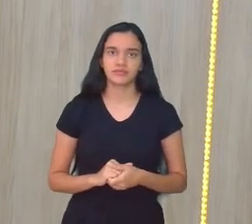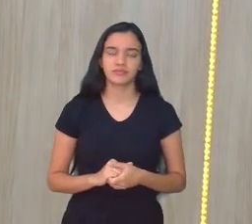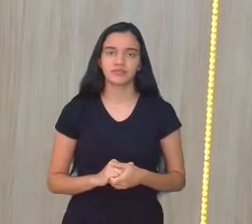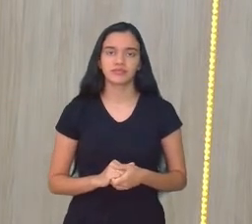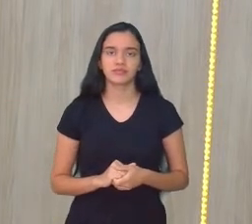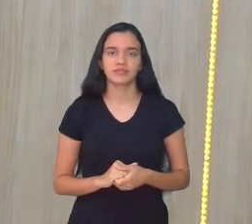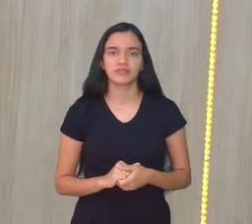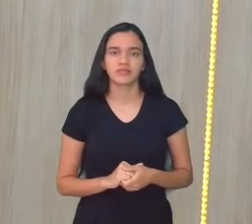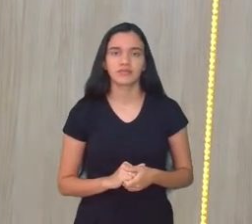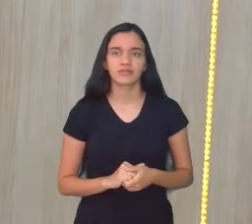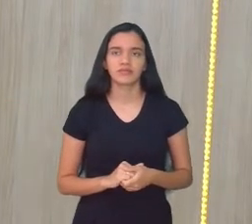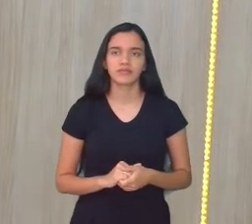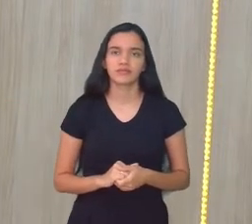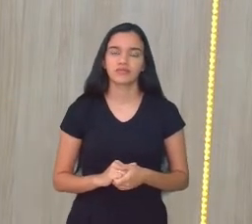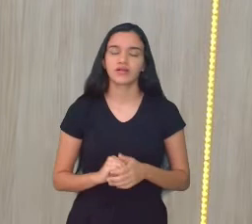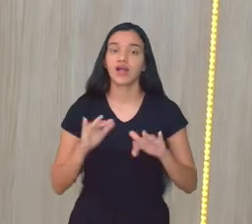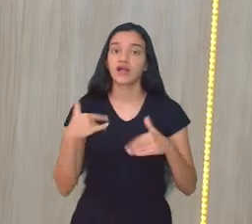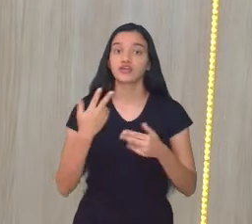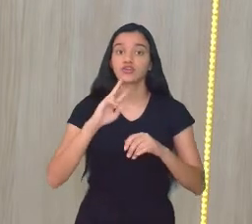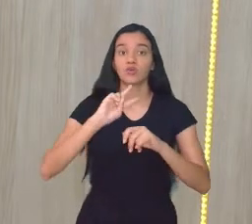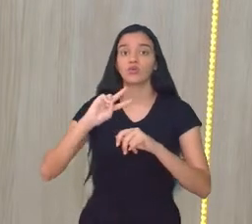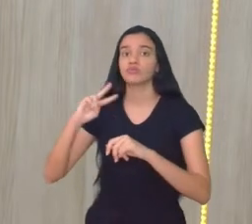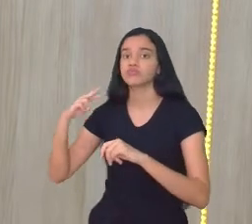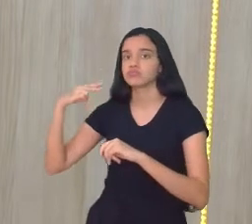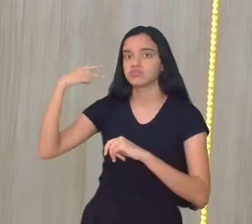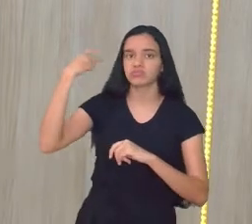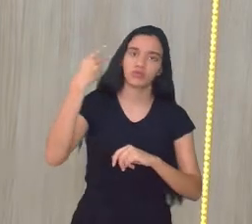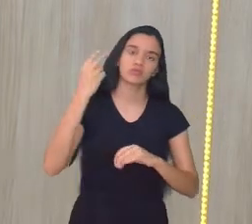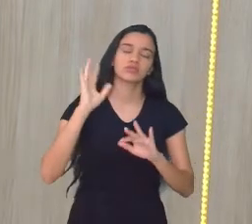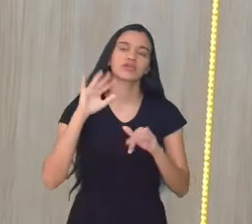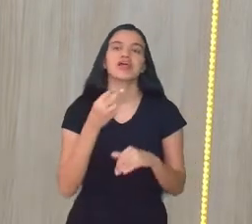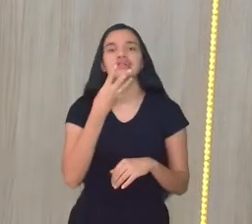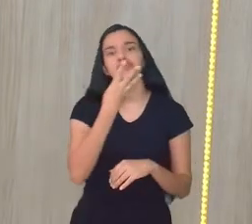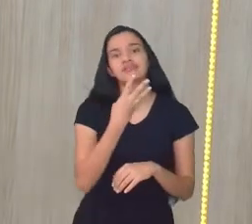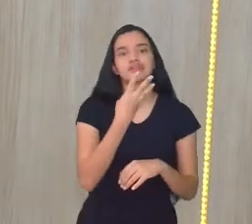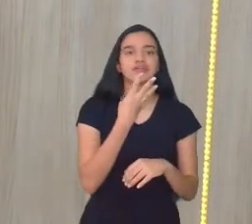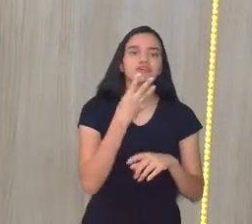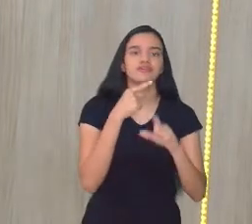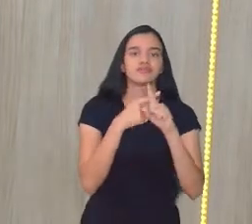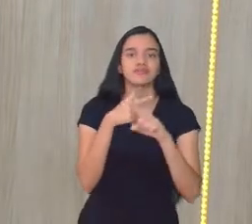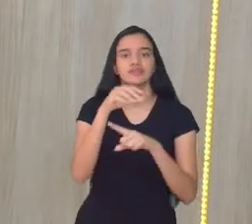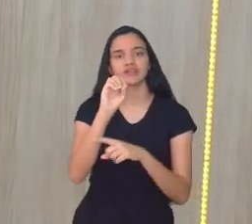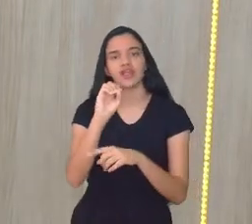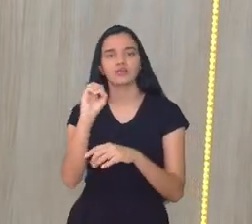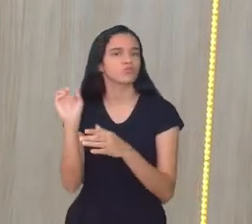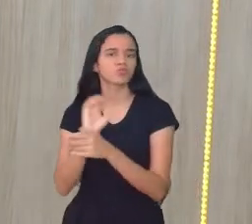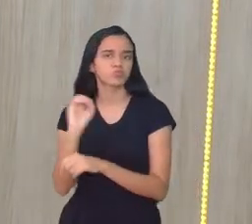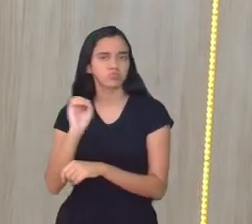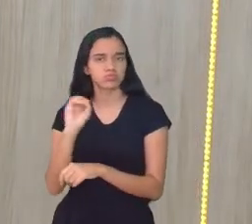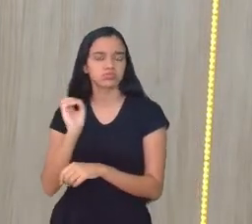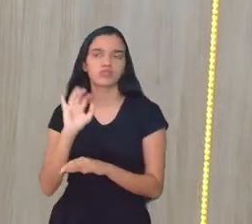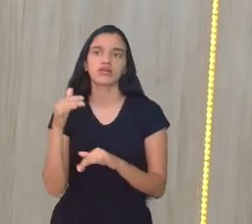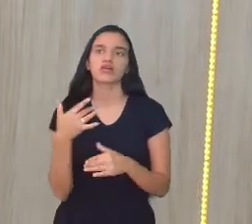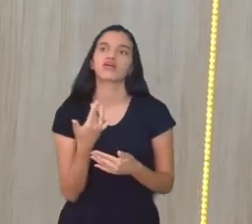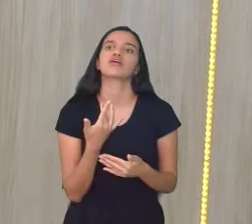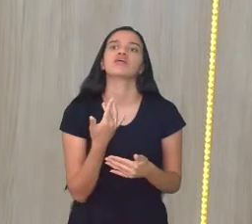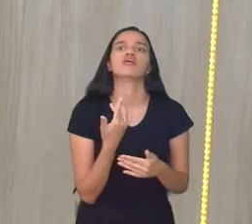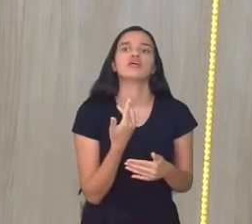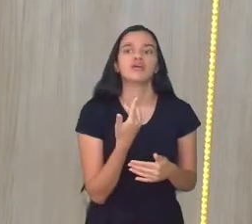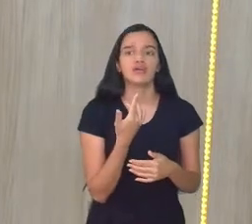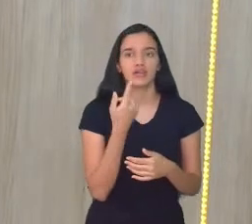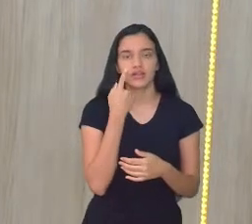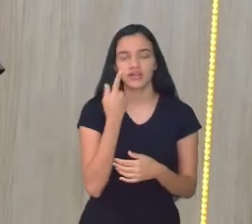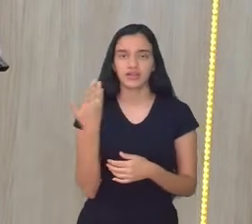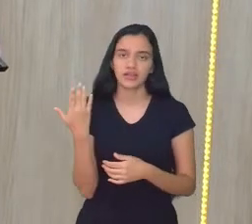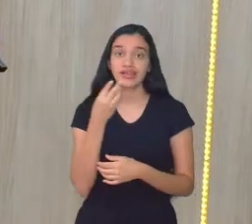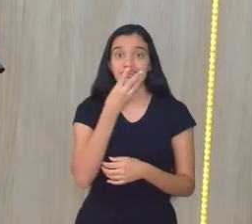a próxima é esta. Então, o 2 sobe para cá. 3 vezes nada, nada, mais 2, 2. 3 vezes nada, nada.